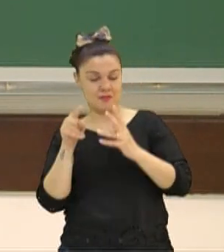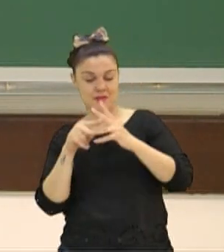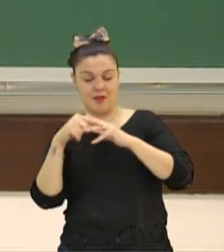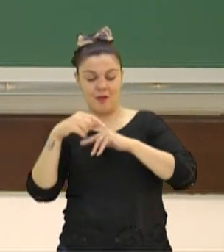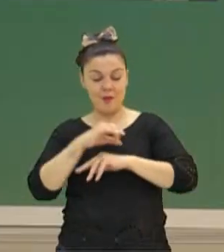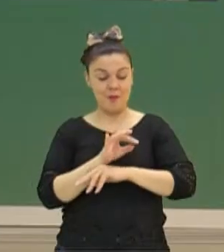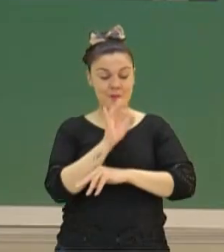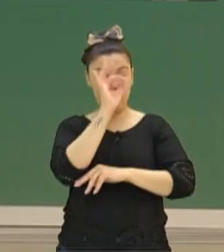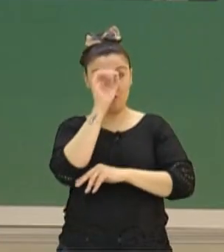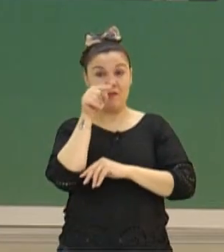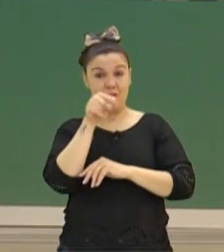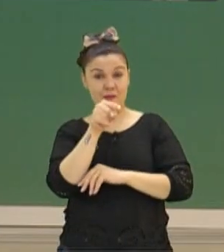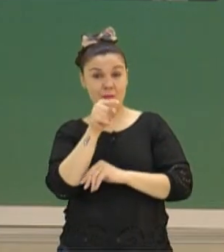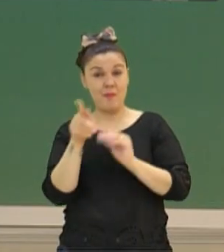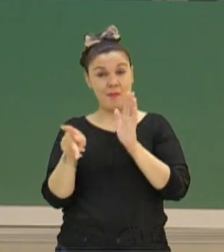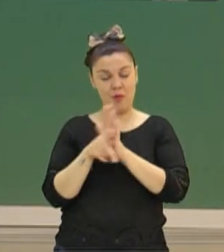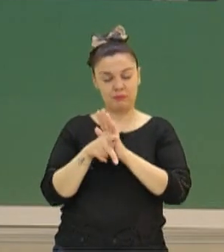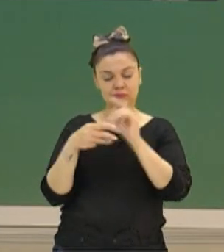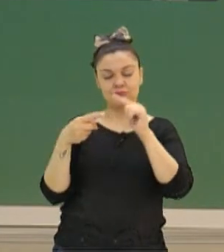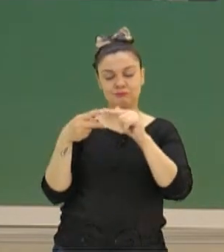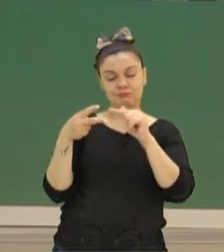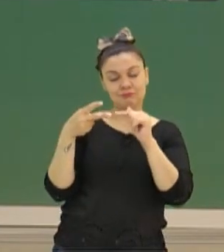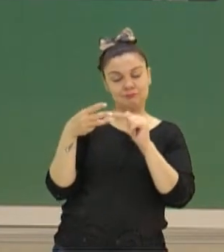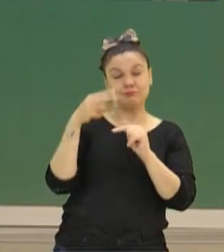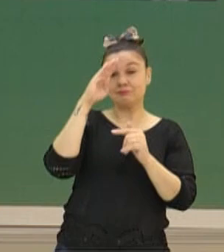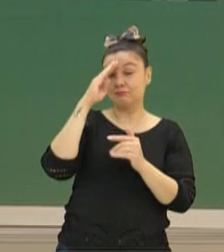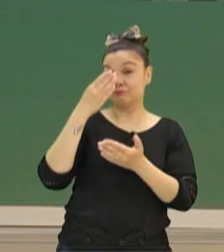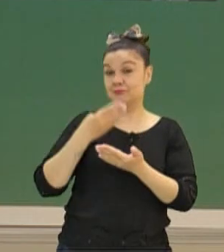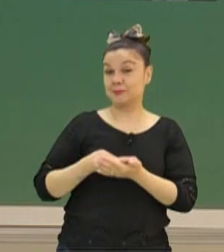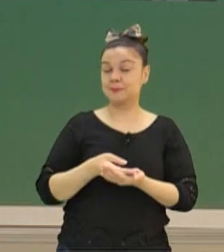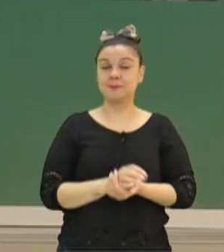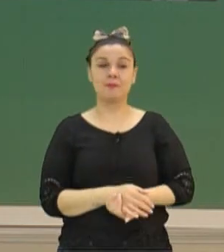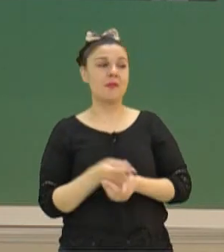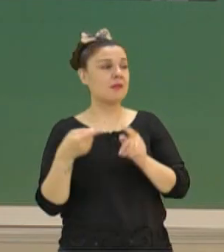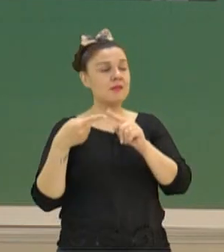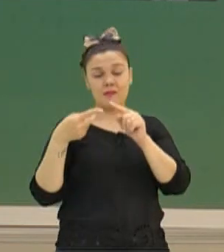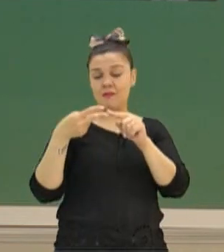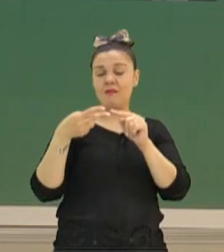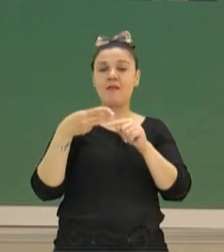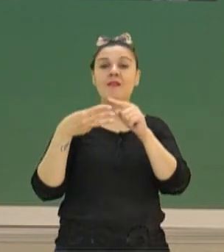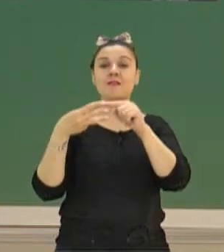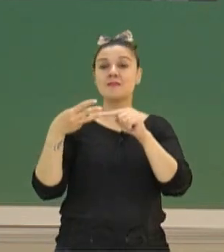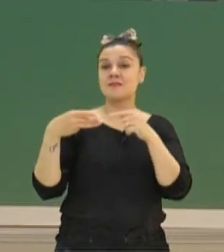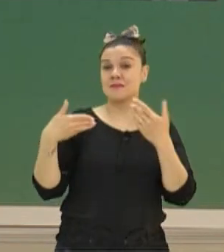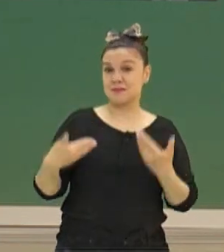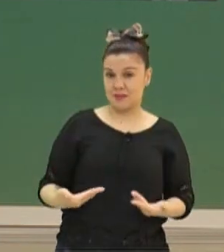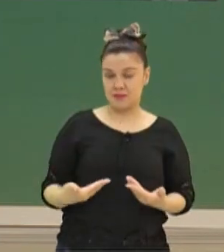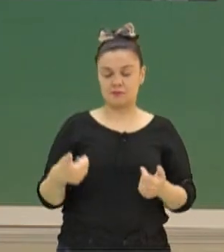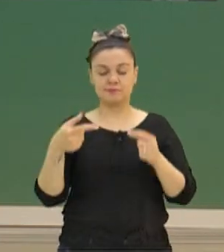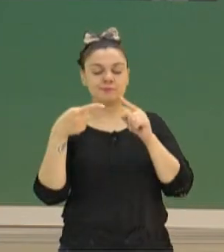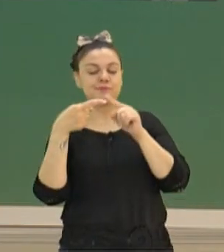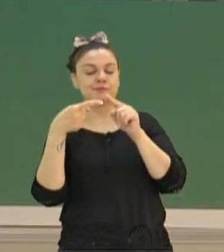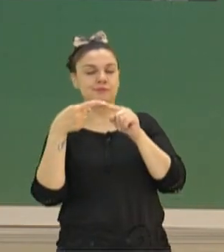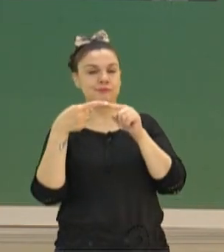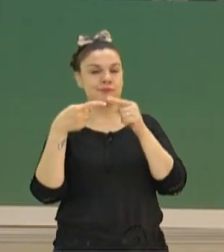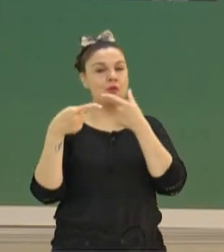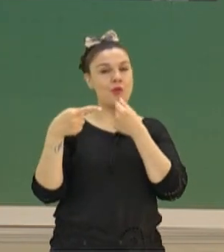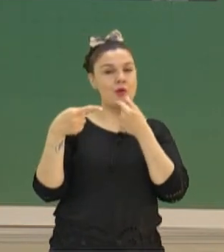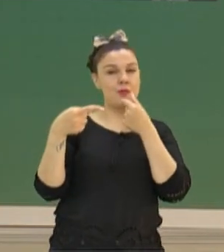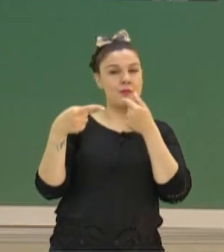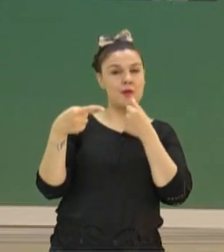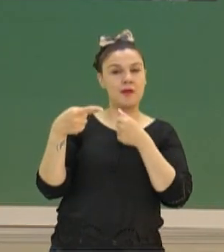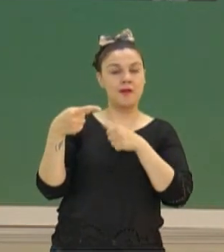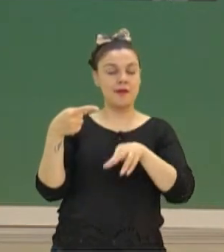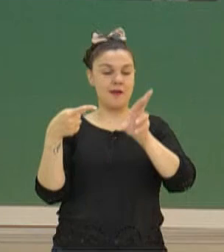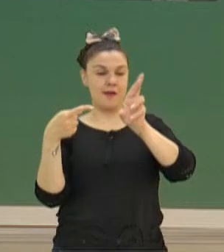uma teoria que tiveram três pensadores que acreditavam nela. Quem eram esses pensadores? Primeiro, nós tivemos o